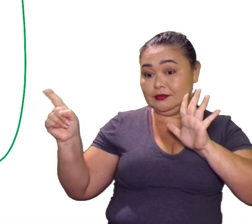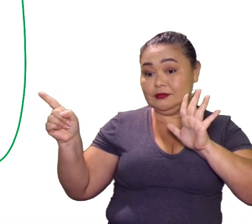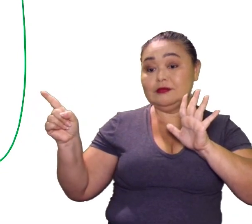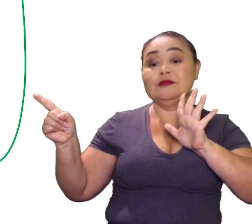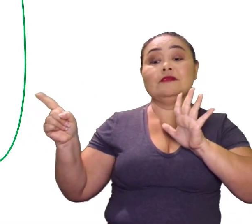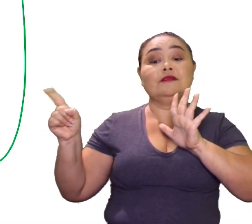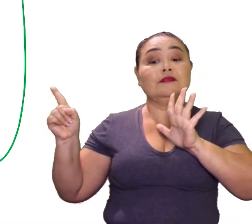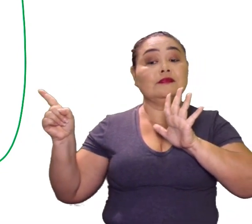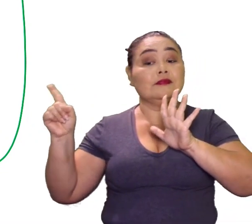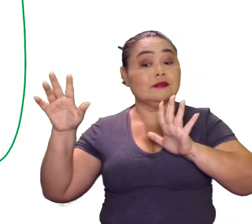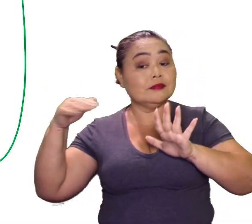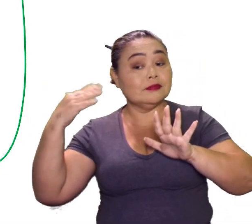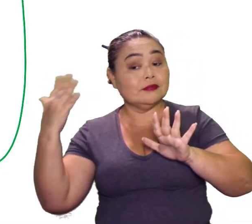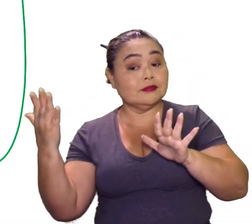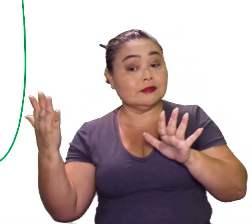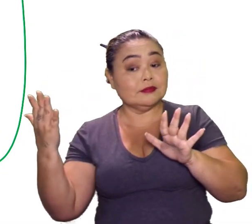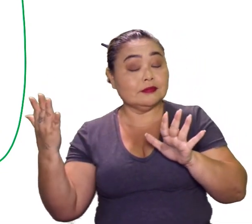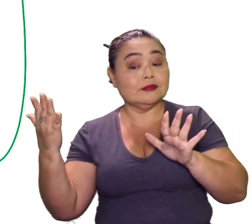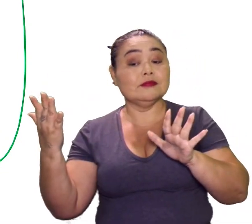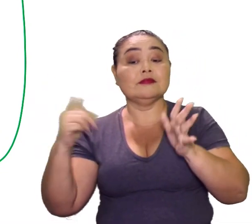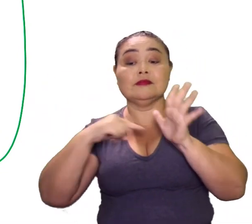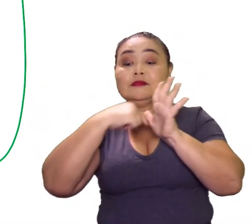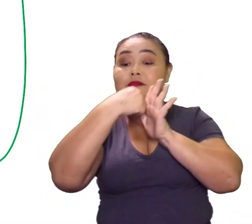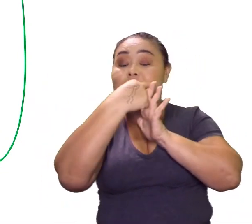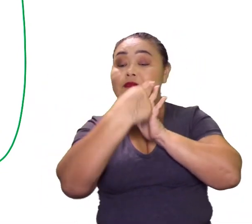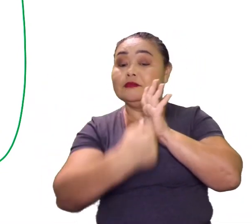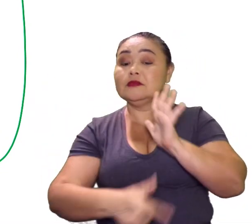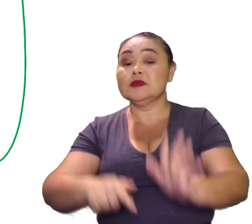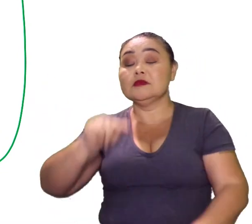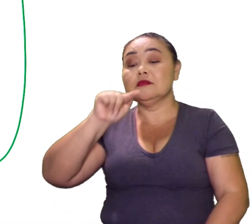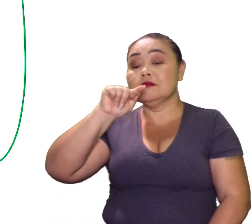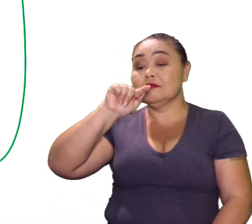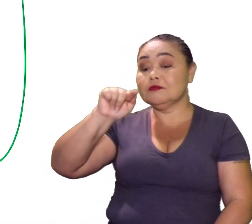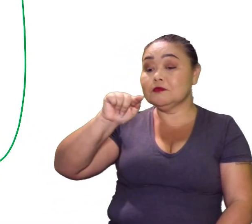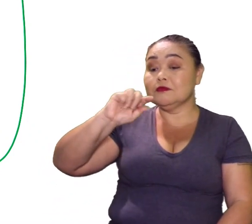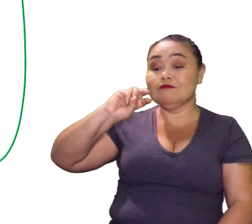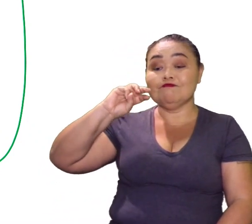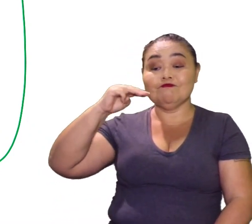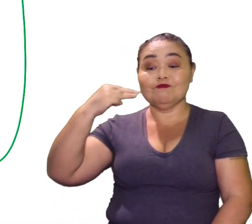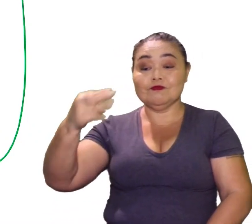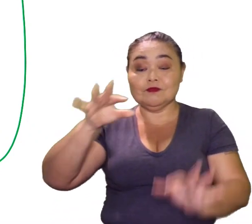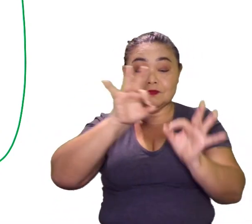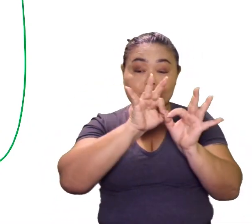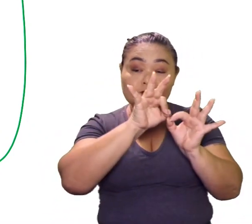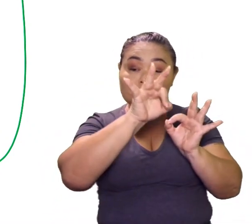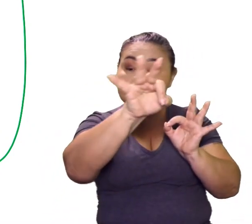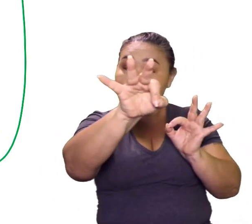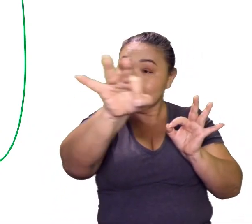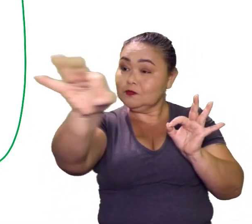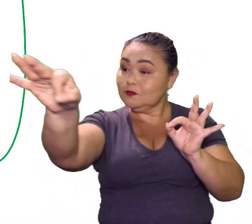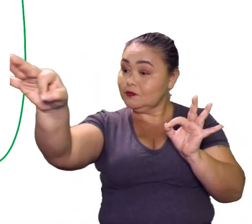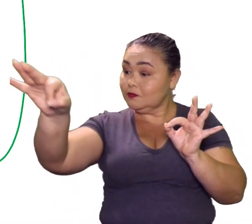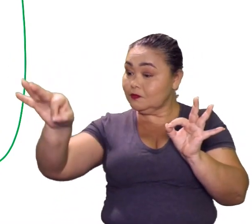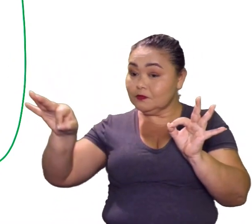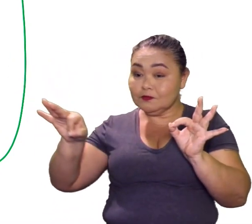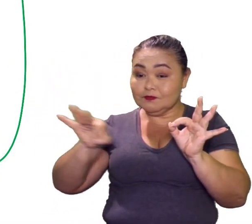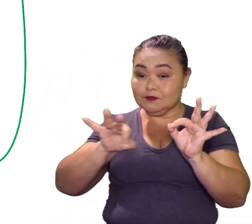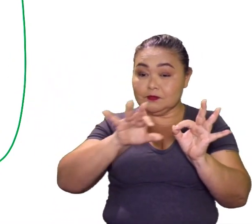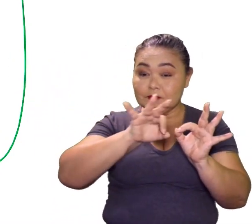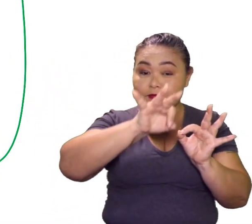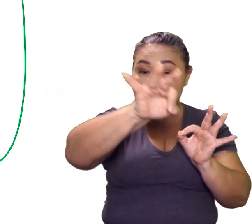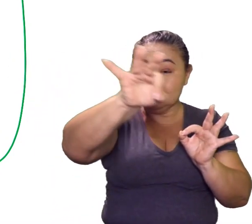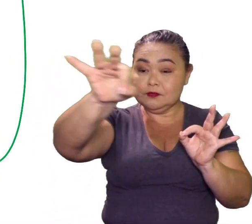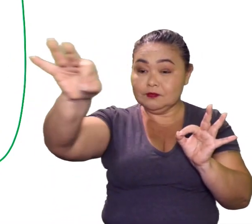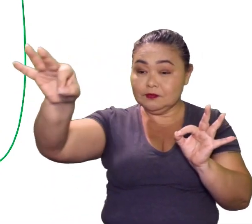a Amazônia tem 7 milhões de quilômetros quadrados. A Amazônia